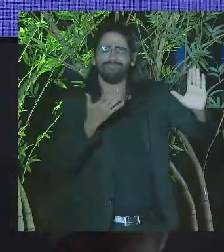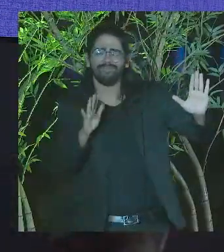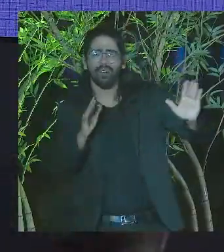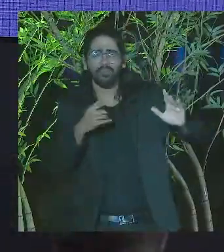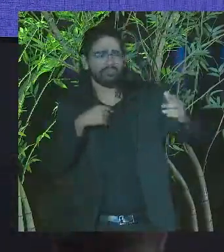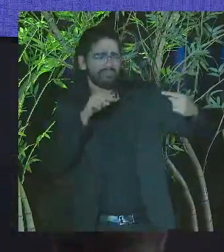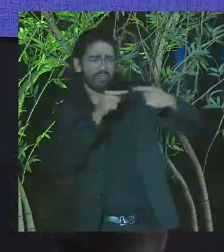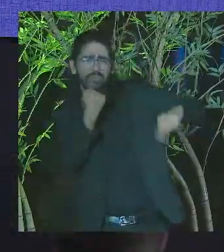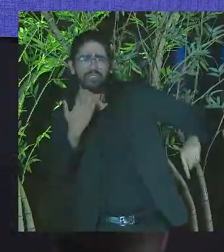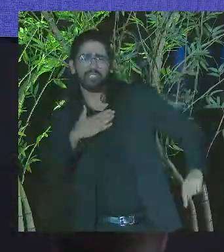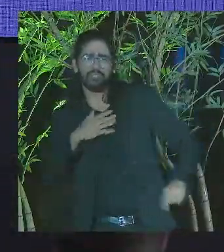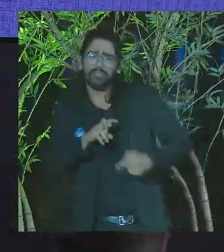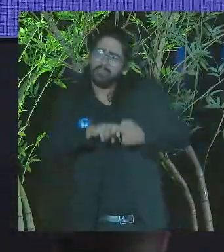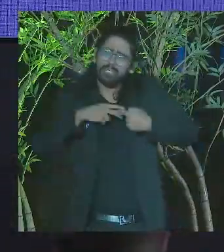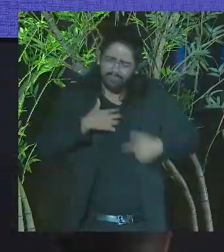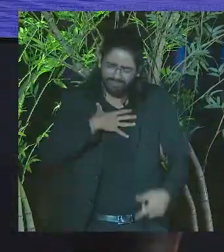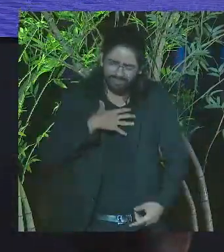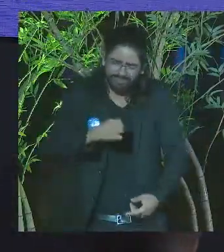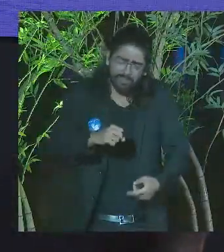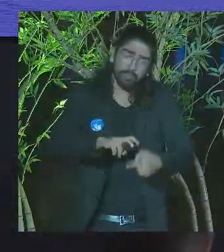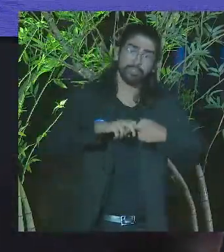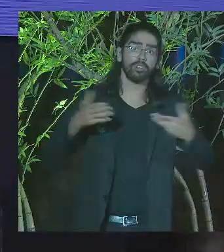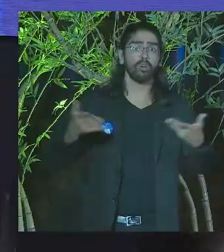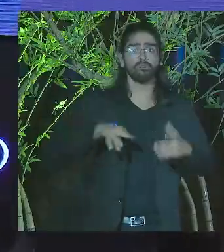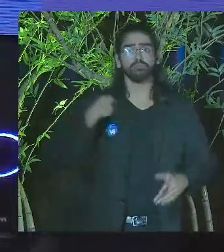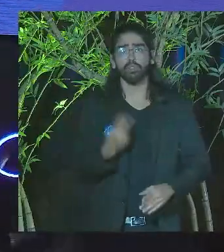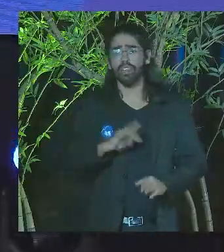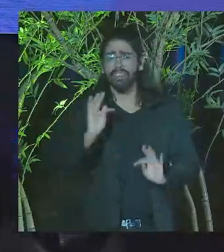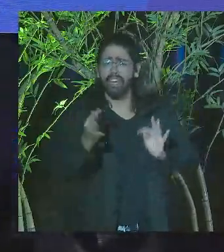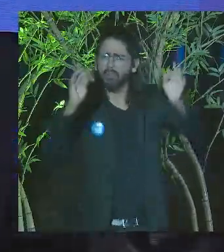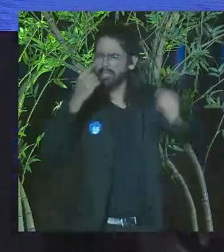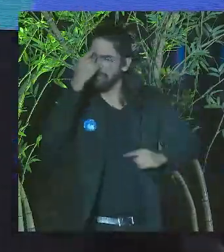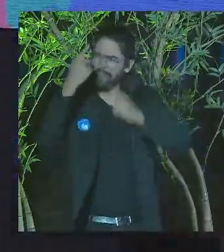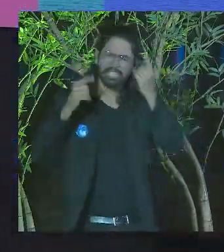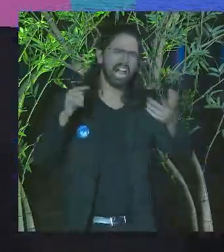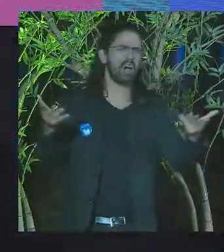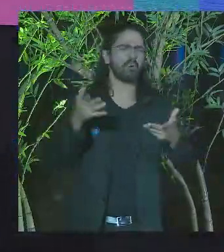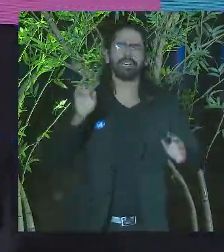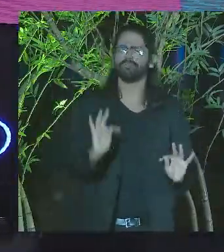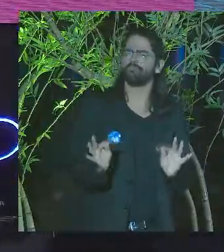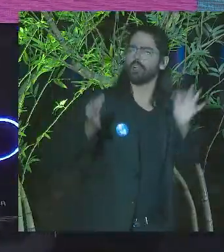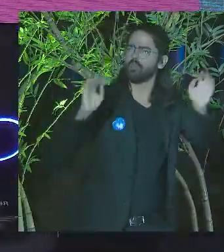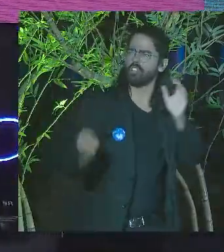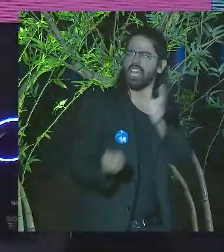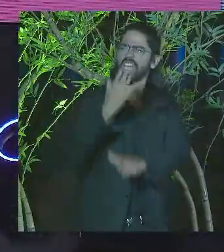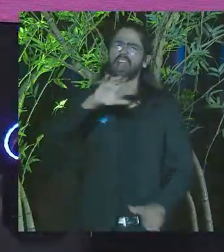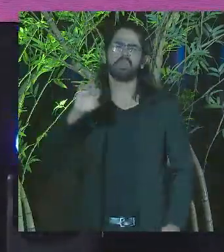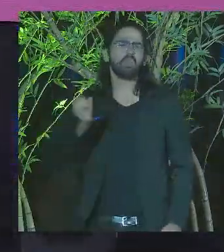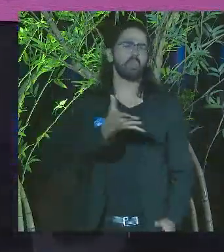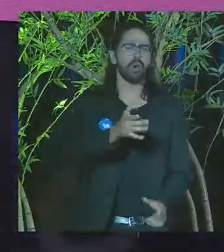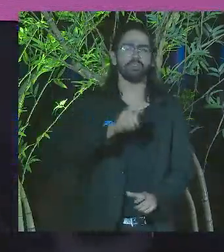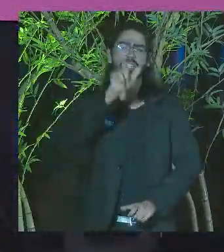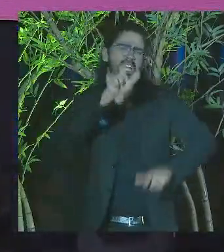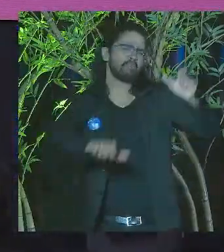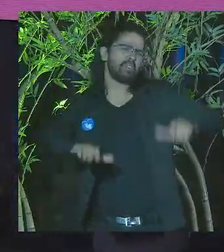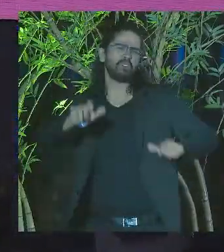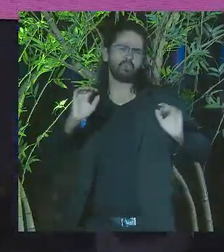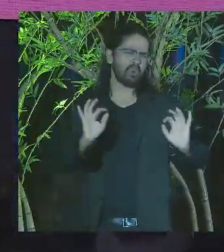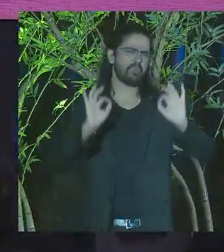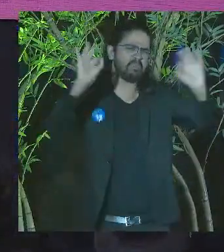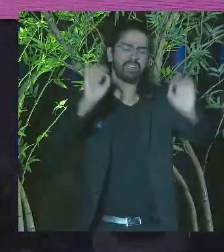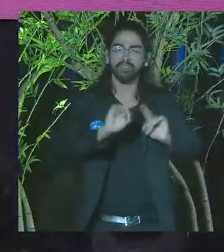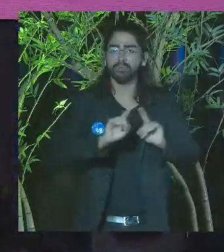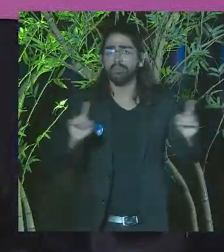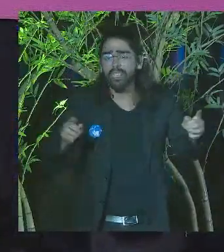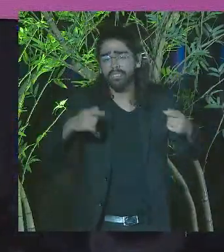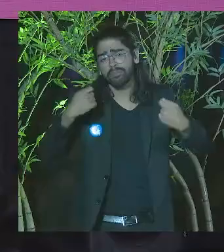por essas novas tecnologias que a gente está criando, e que às vezes a gente fala, eu estou criando aqui, essa tecnologia é o que as pessoas fazem. Então, existe